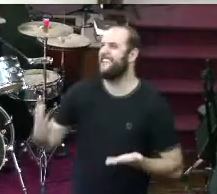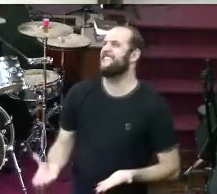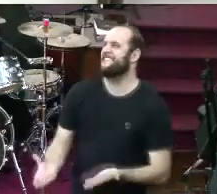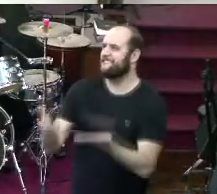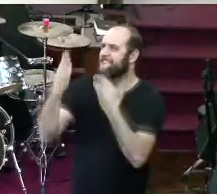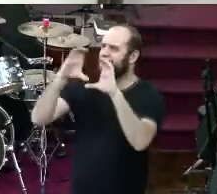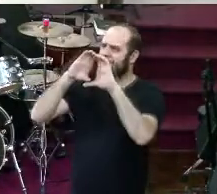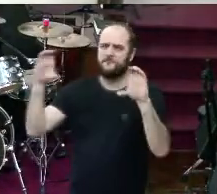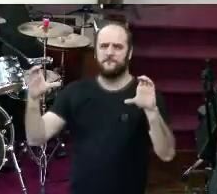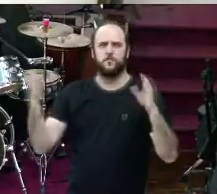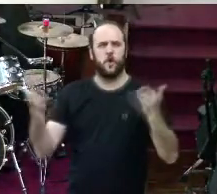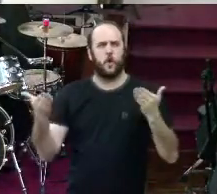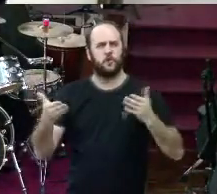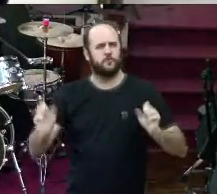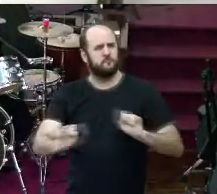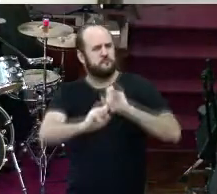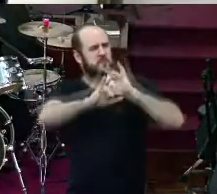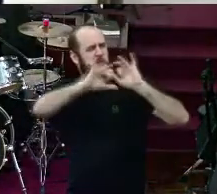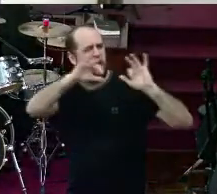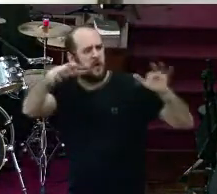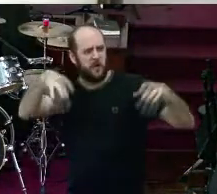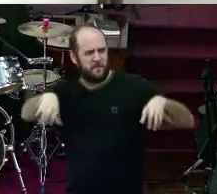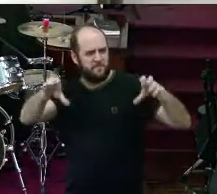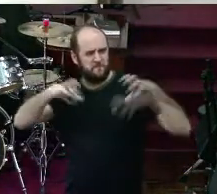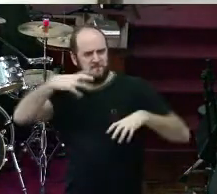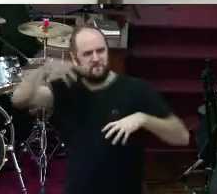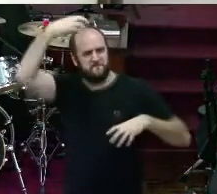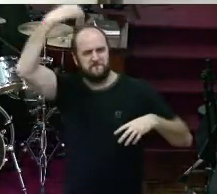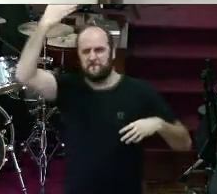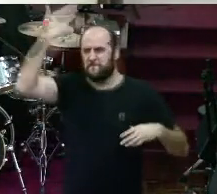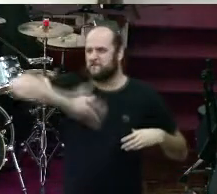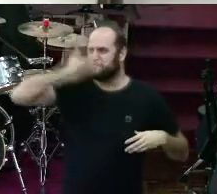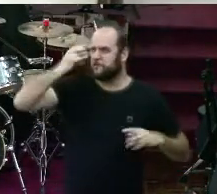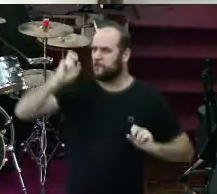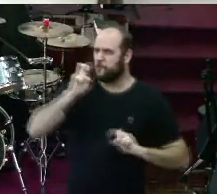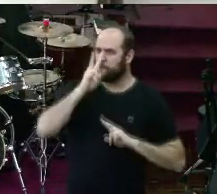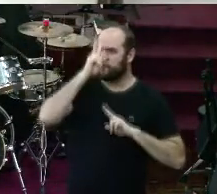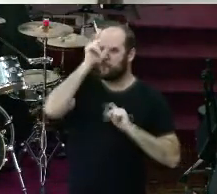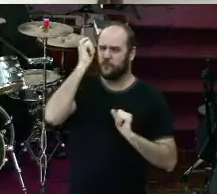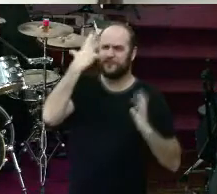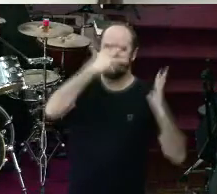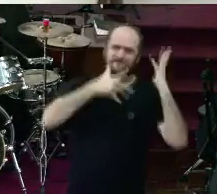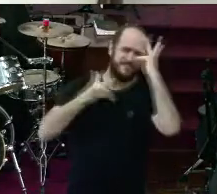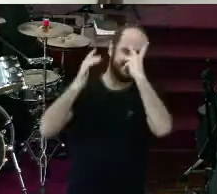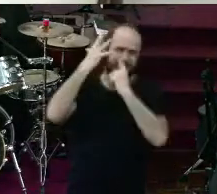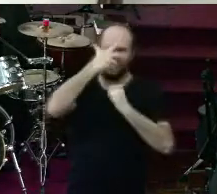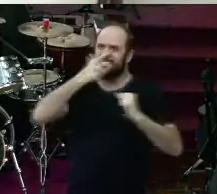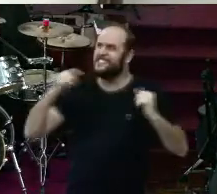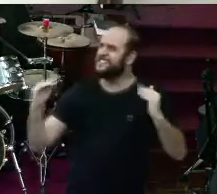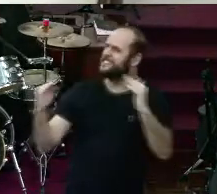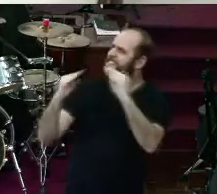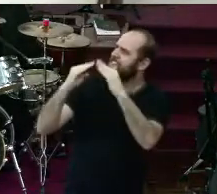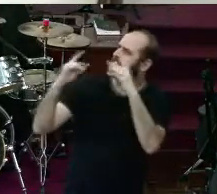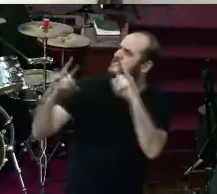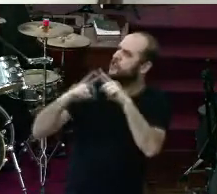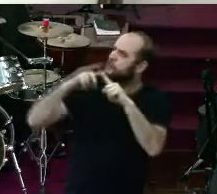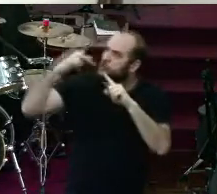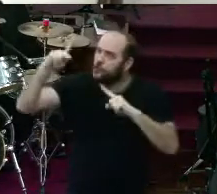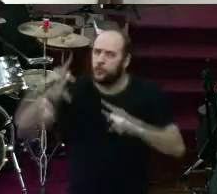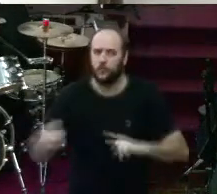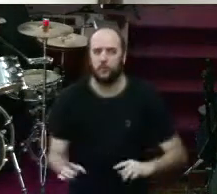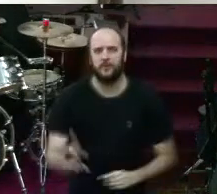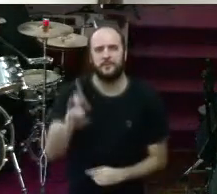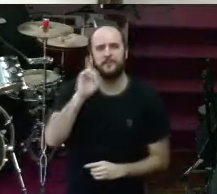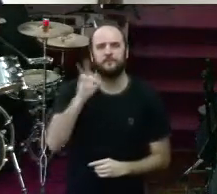cantamos, glória e majestade estão diante dEle, força e formosura no seu santuário. Deus quer que você, meu irmão, que está aí na